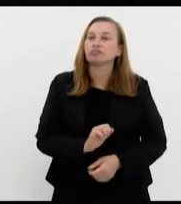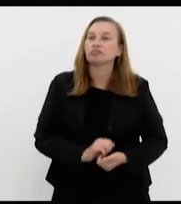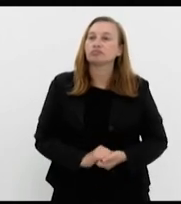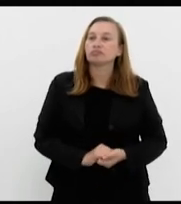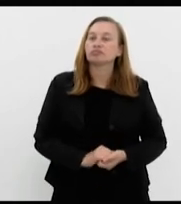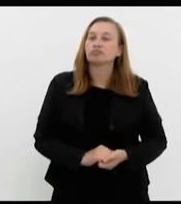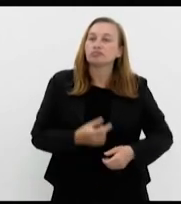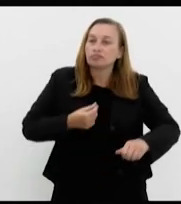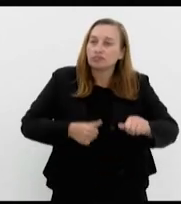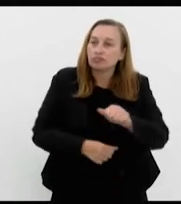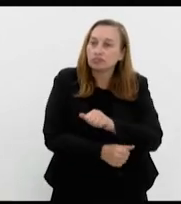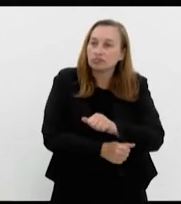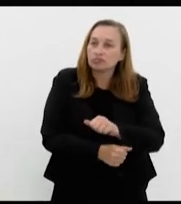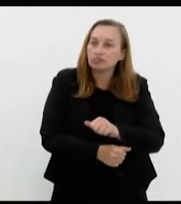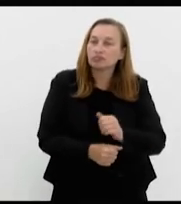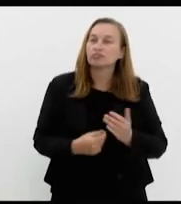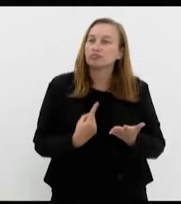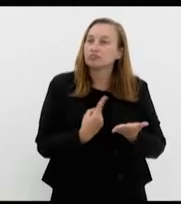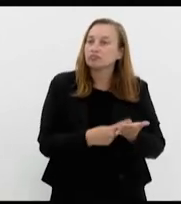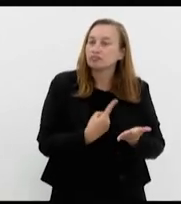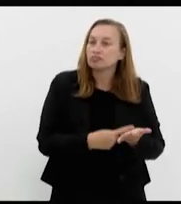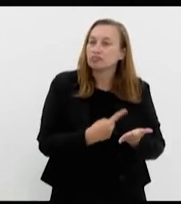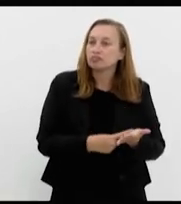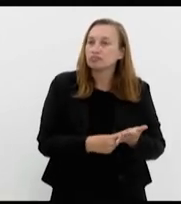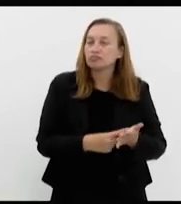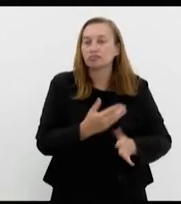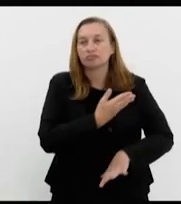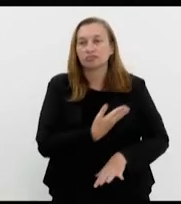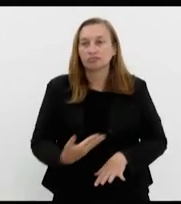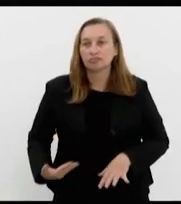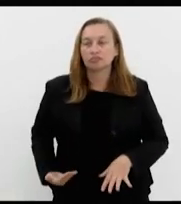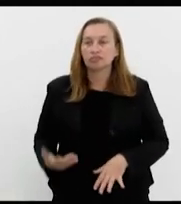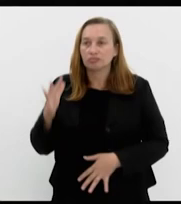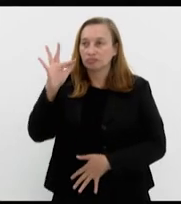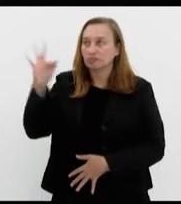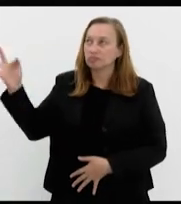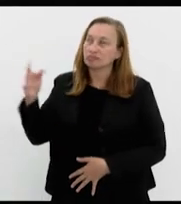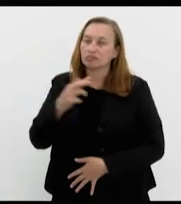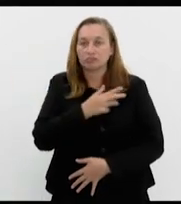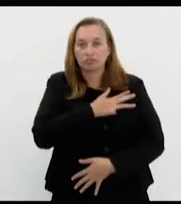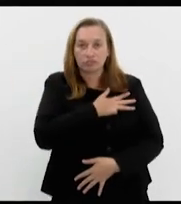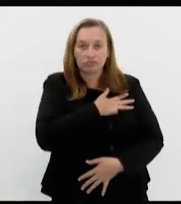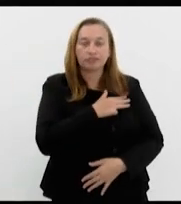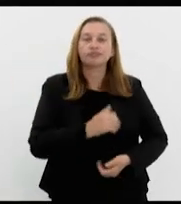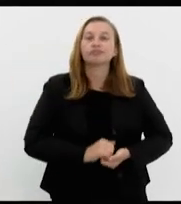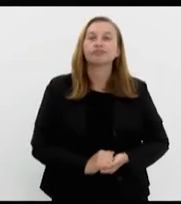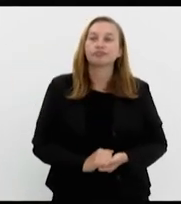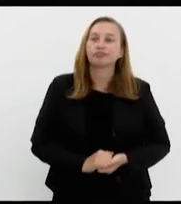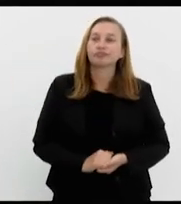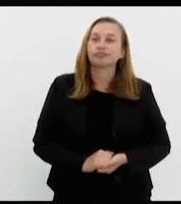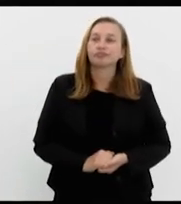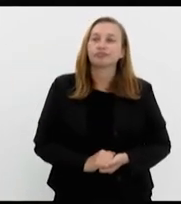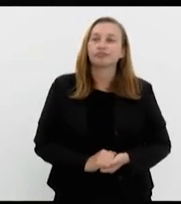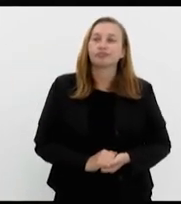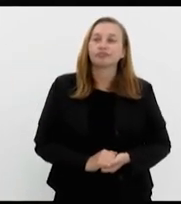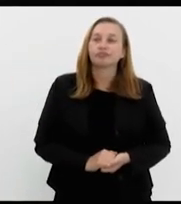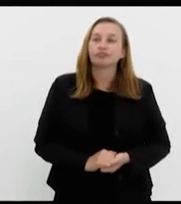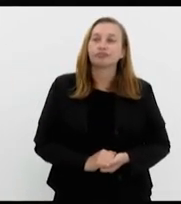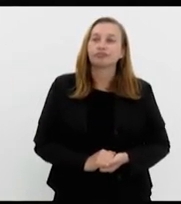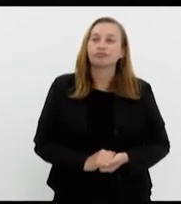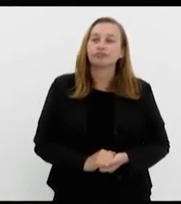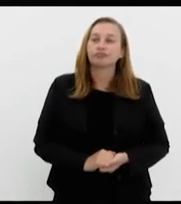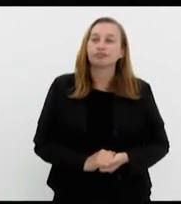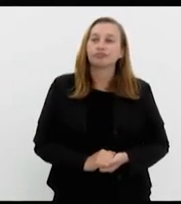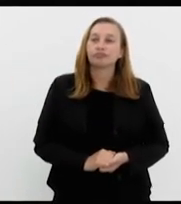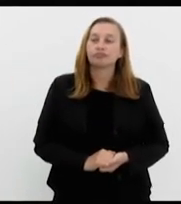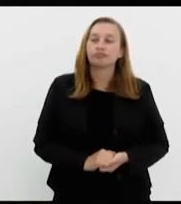de investimento do novo PAC do governo federal, do presidente Luiz Inácio Lula da Silva. O Estado do Rio de Janeiro deve